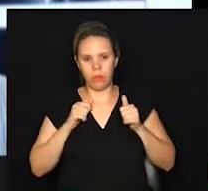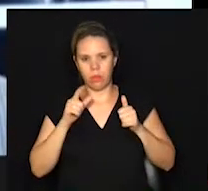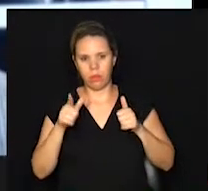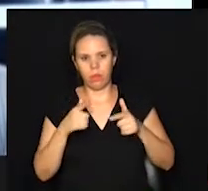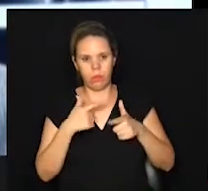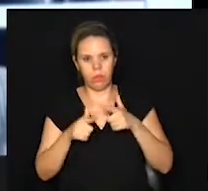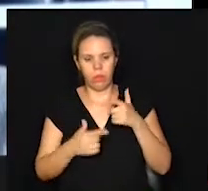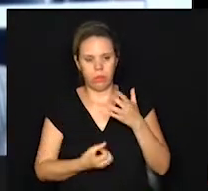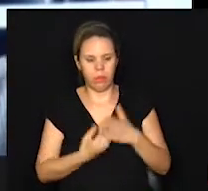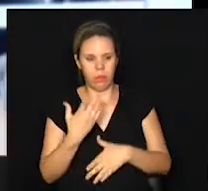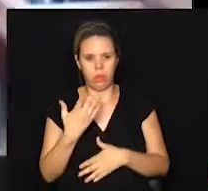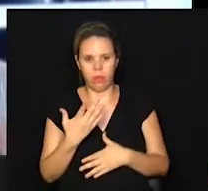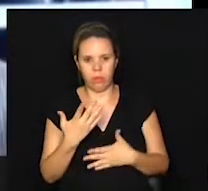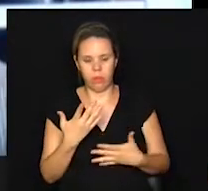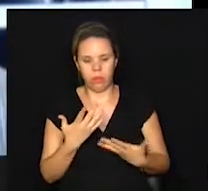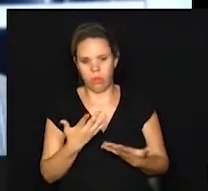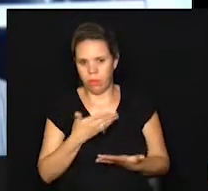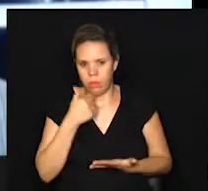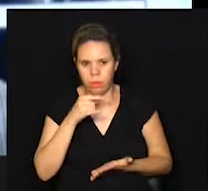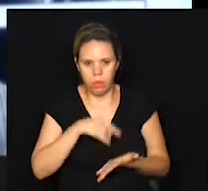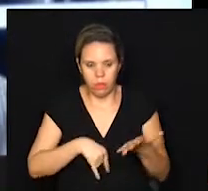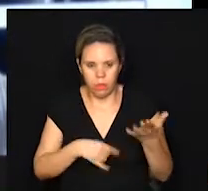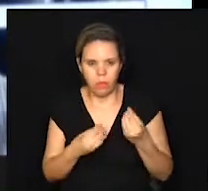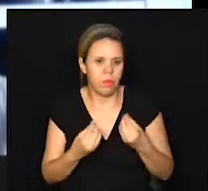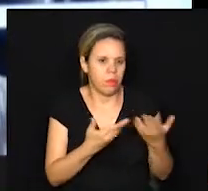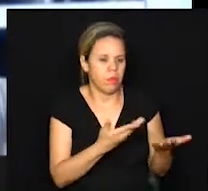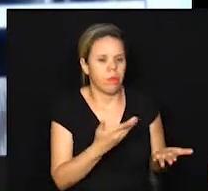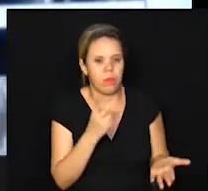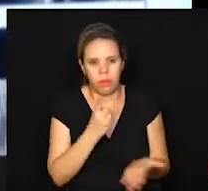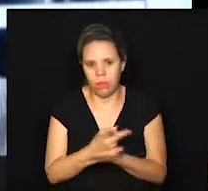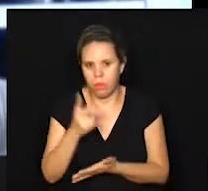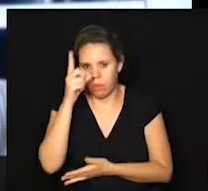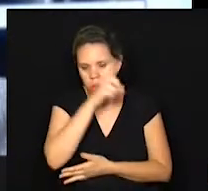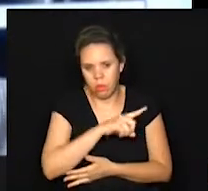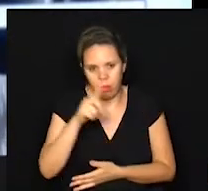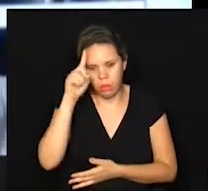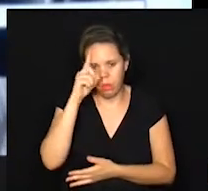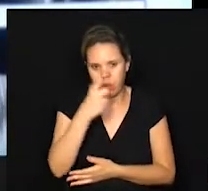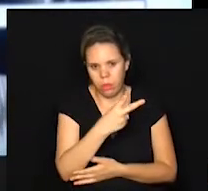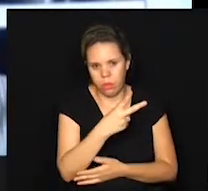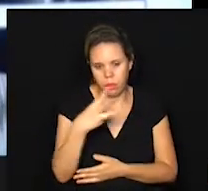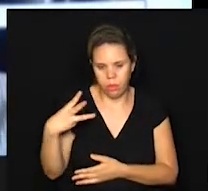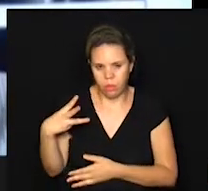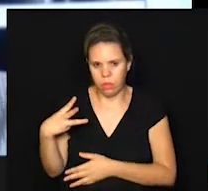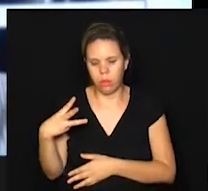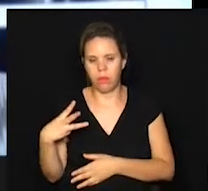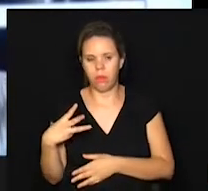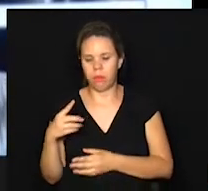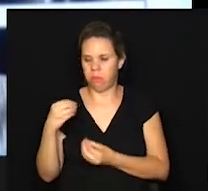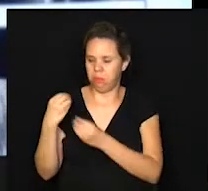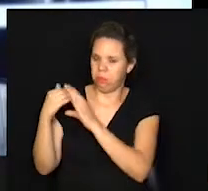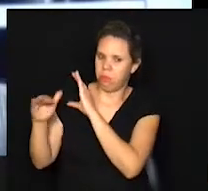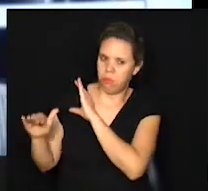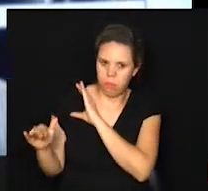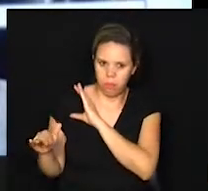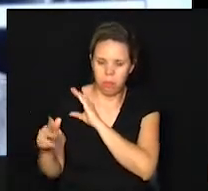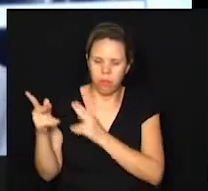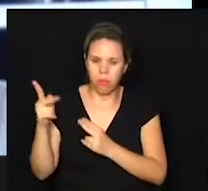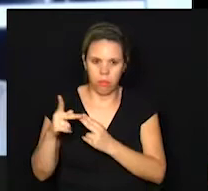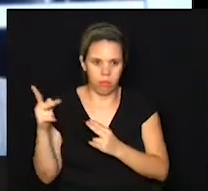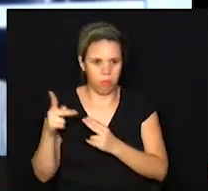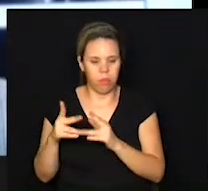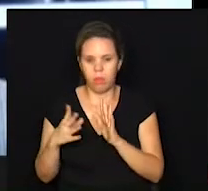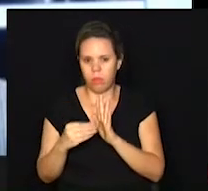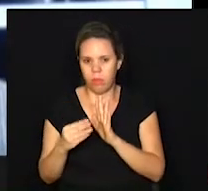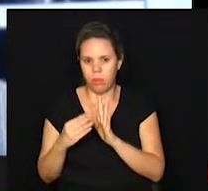Então, me deu atestado. Nesse mesmo domingo, no dia 23, eu enviei esse atestado para a Unip com